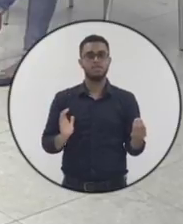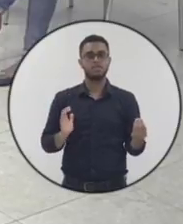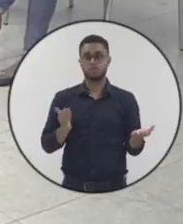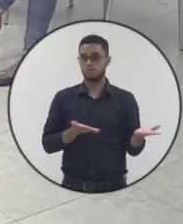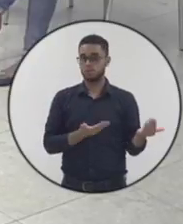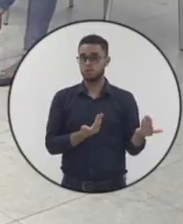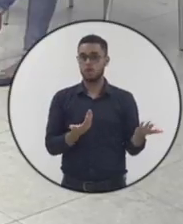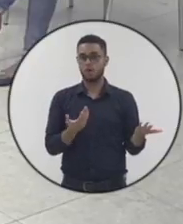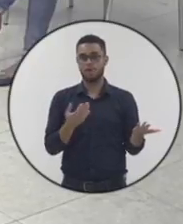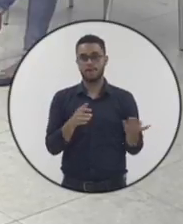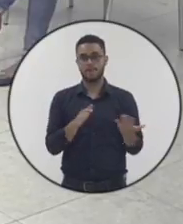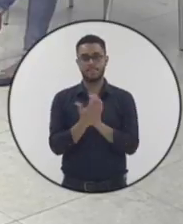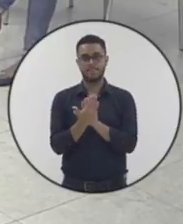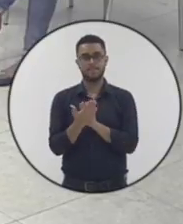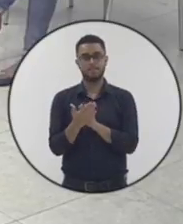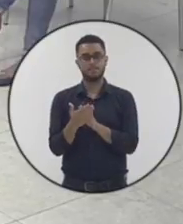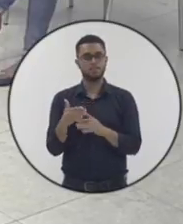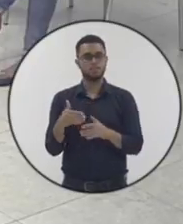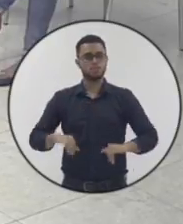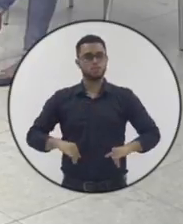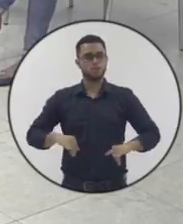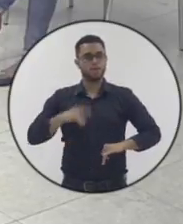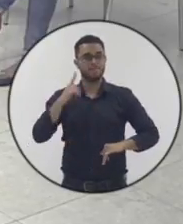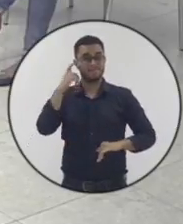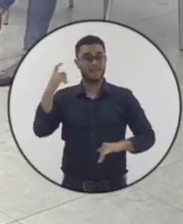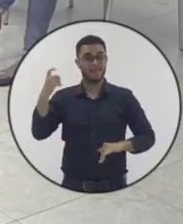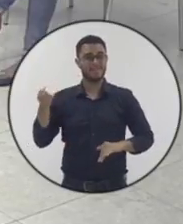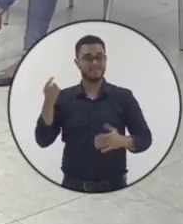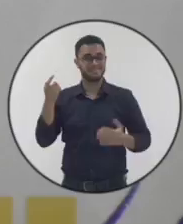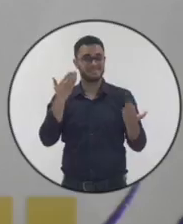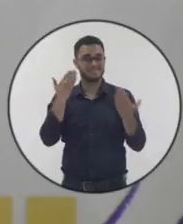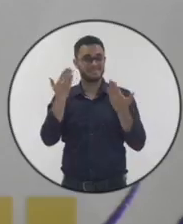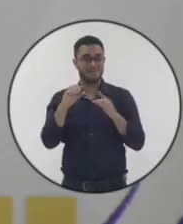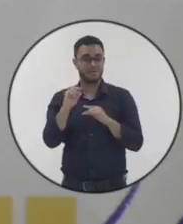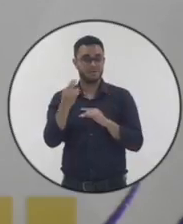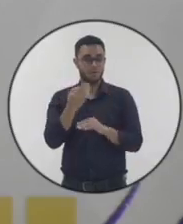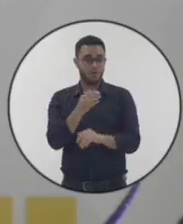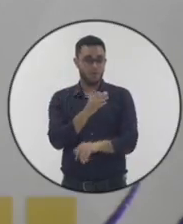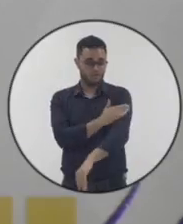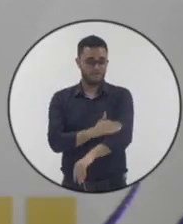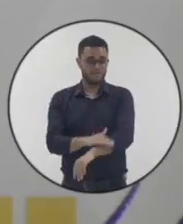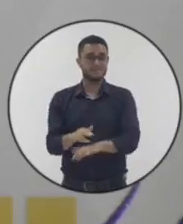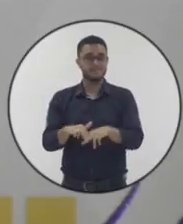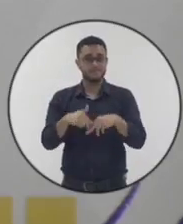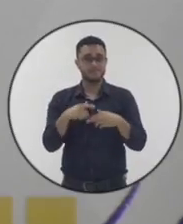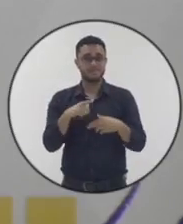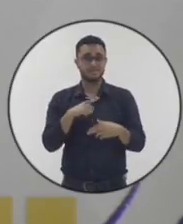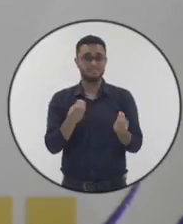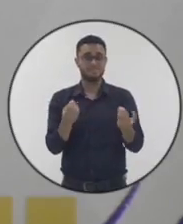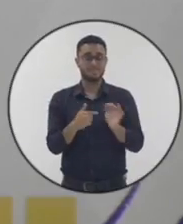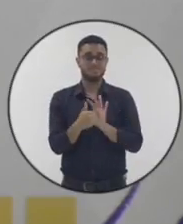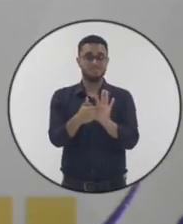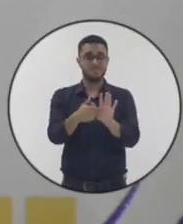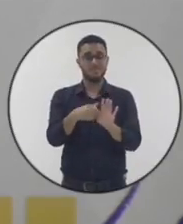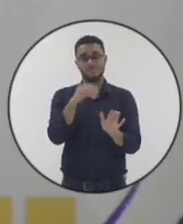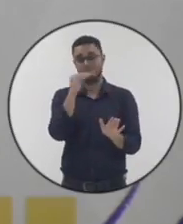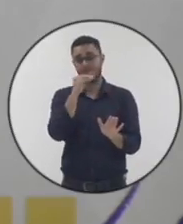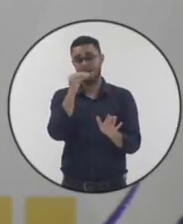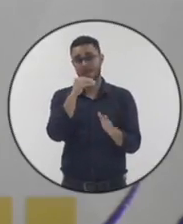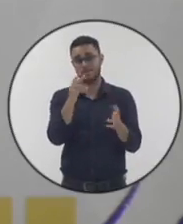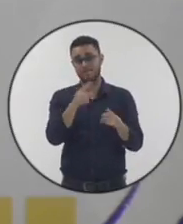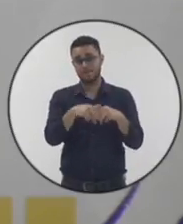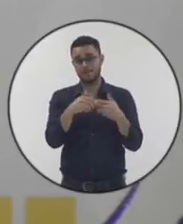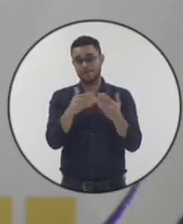que sofrem violência psicológica e ou física na família e acabam ficando bastante expostos e vulneráveis a situações